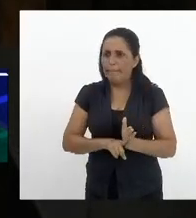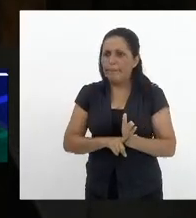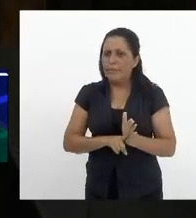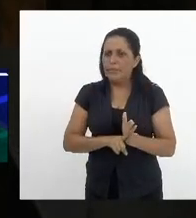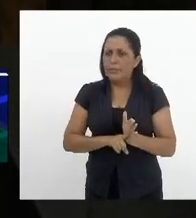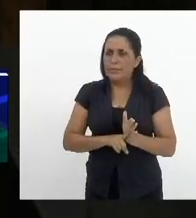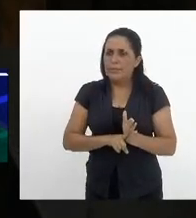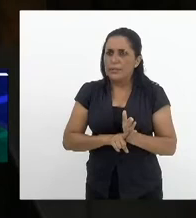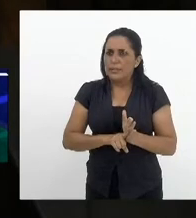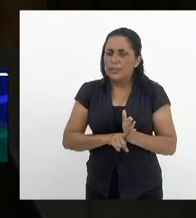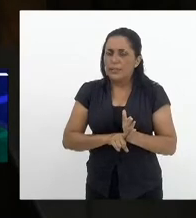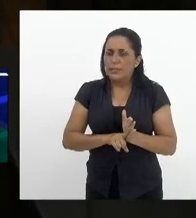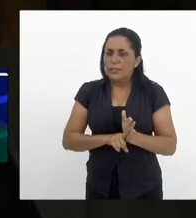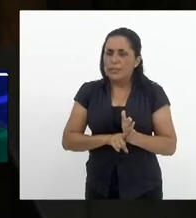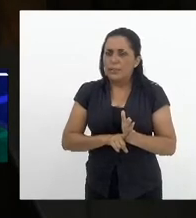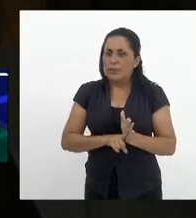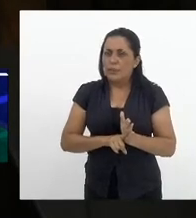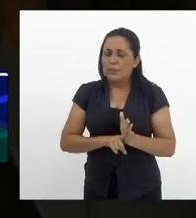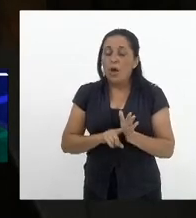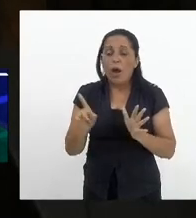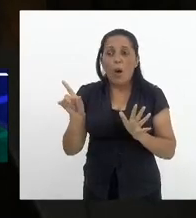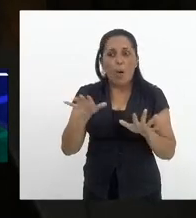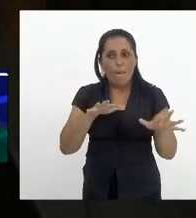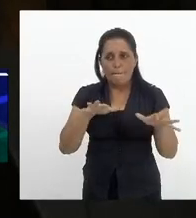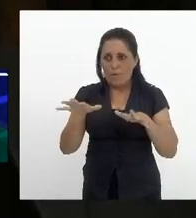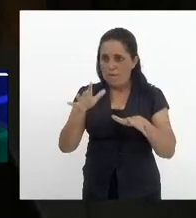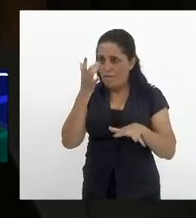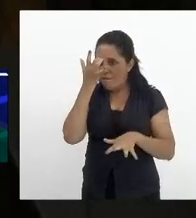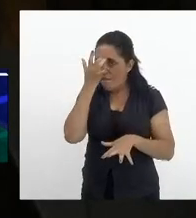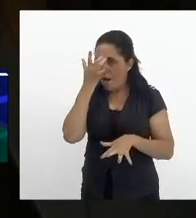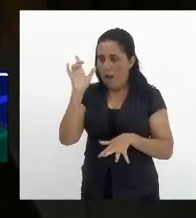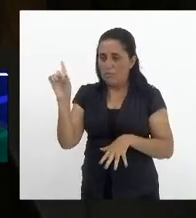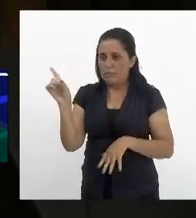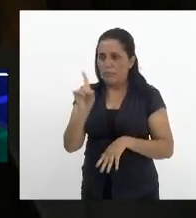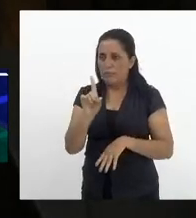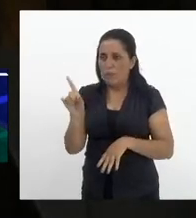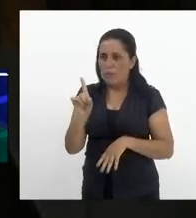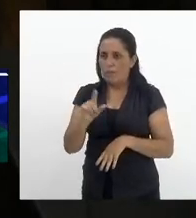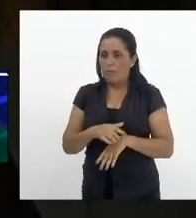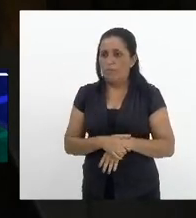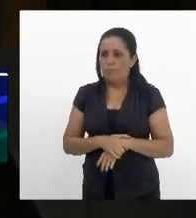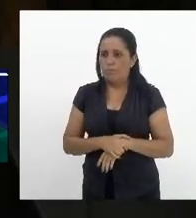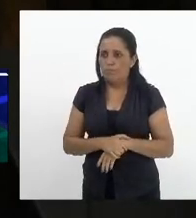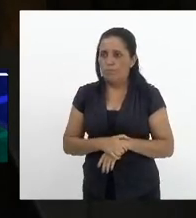foi um movimento fácil. Não foi.